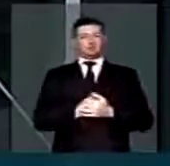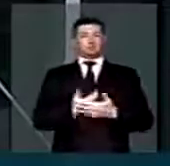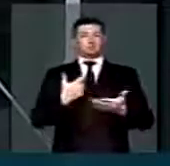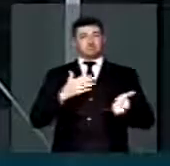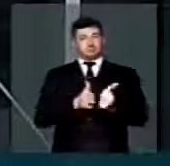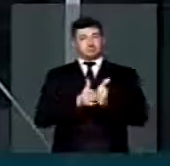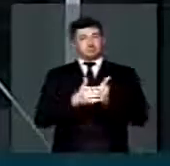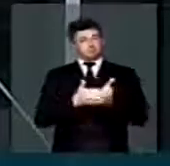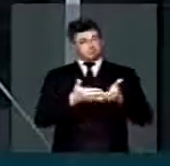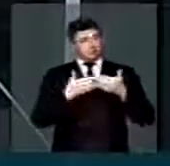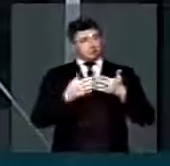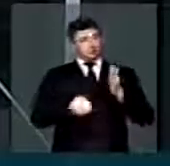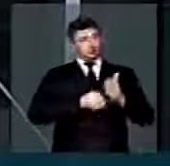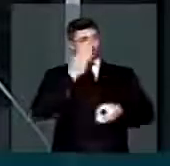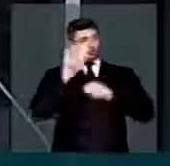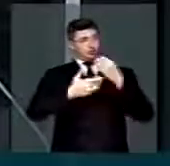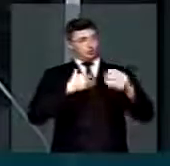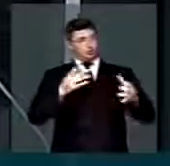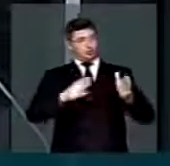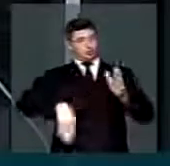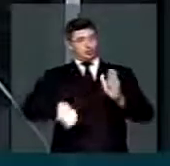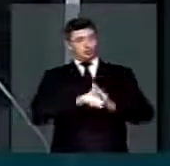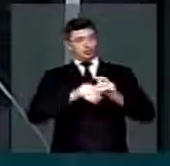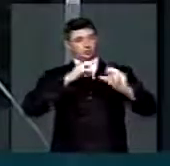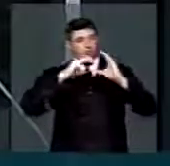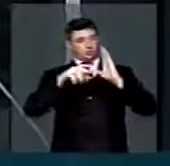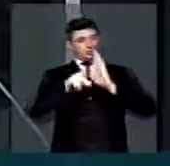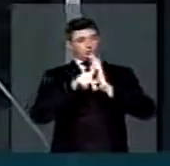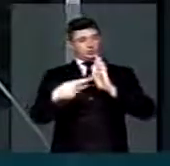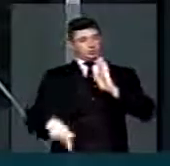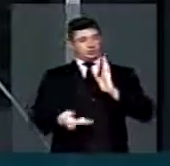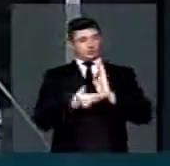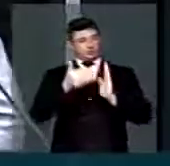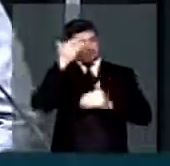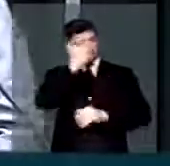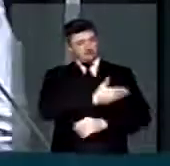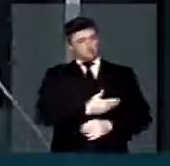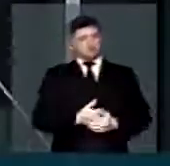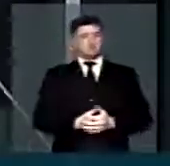discurso na íntegra e divulgação no meio de comunicação da casa. Obrigada, senhor.